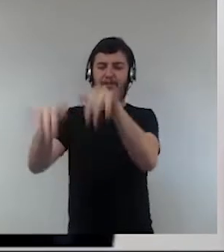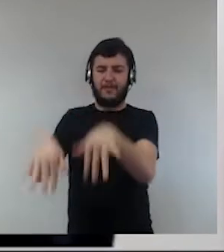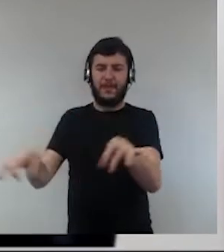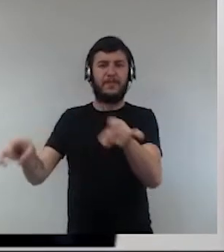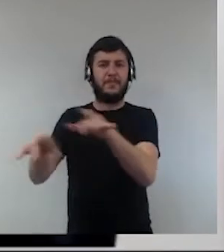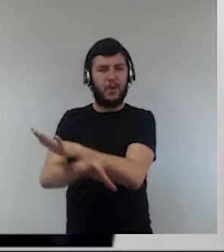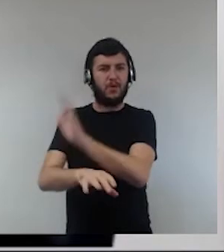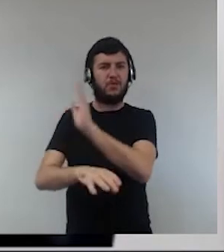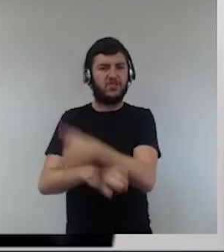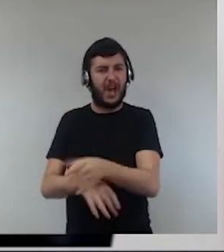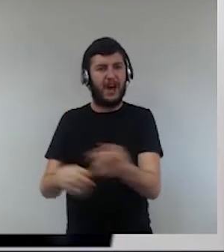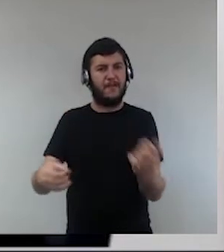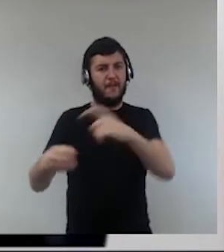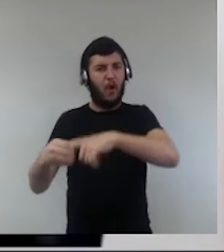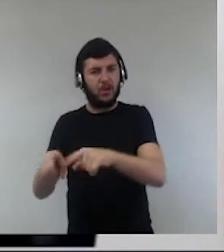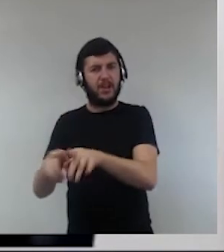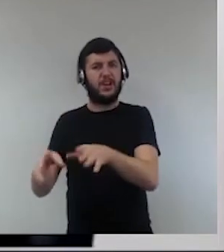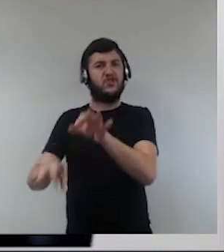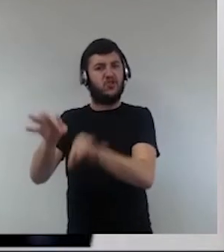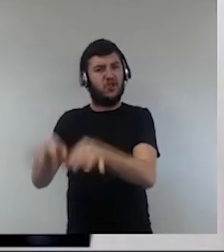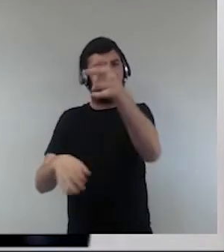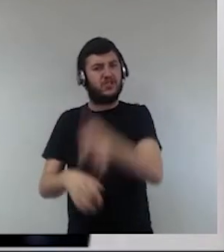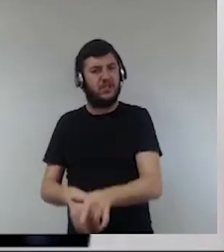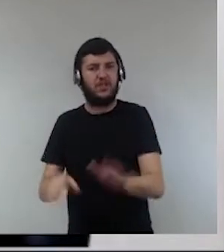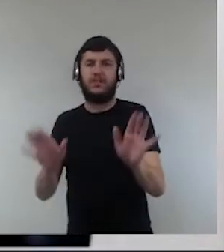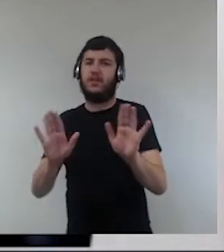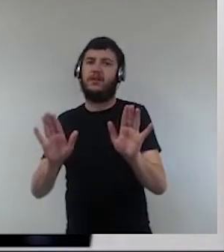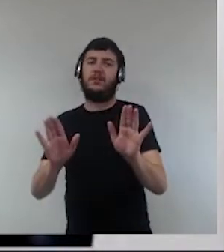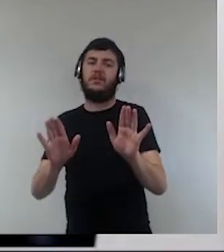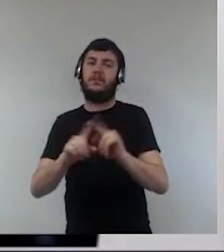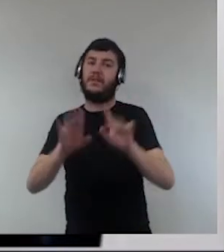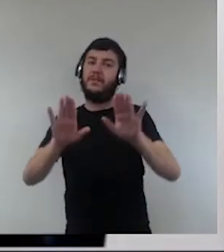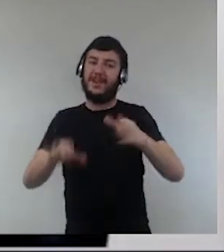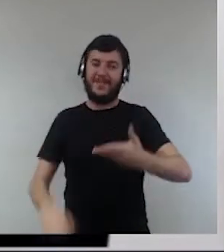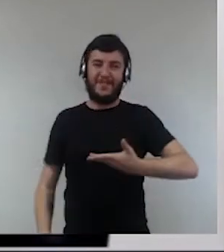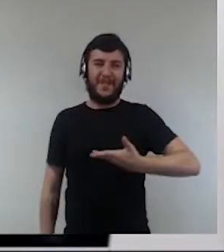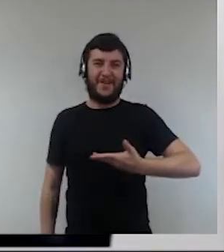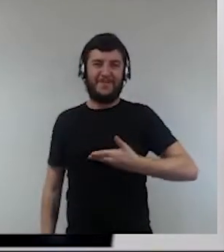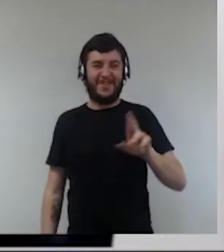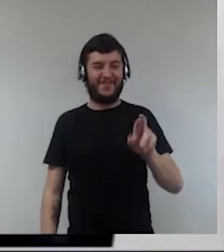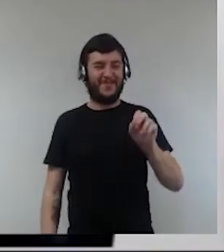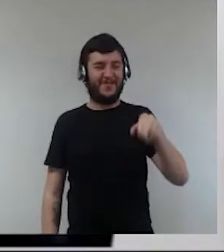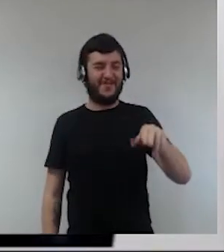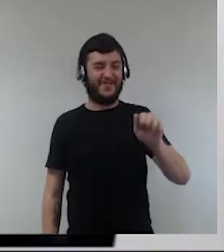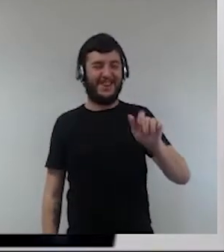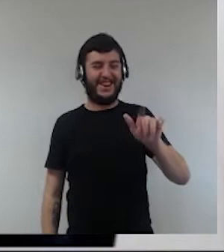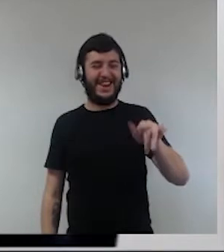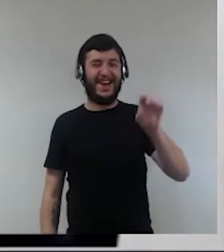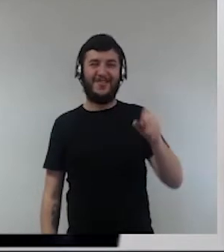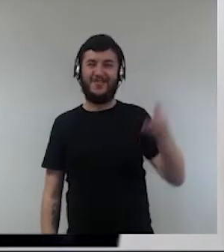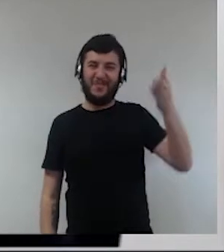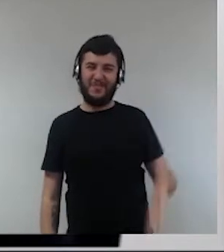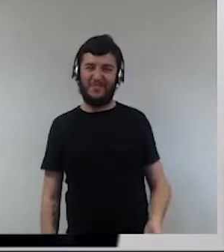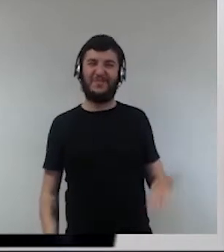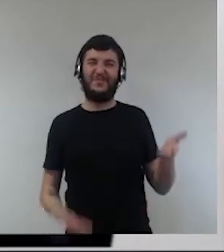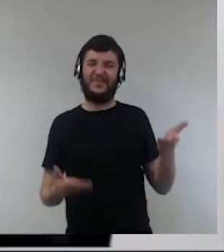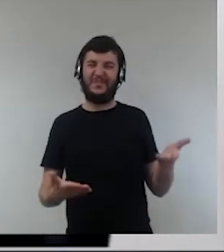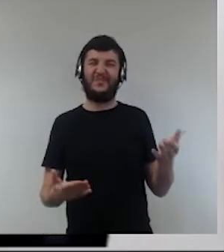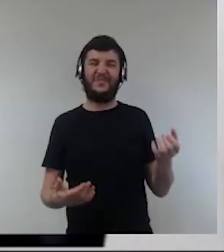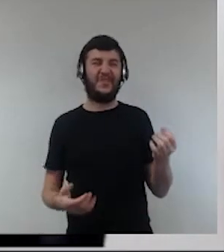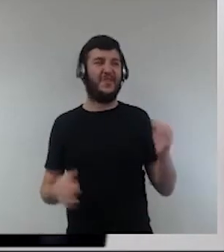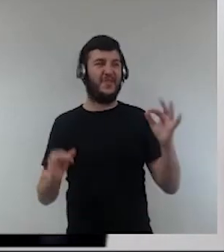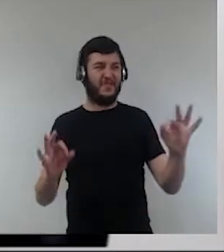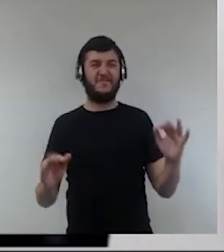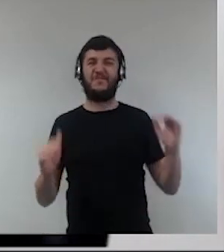vocês em sentido contrário, né? O meu querido amigo Ronaldo Craque pode ter aí uma outra ideia, como também a professora Rogéria,